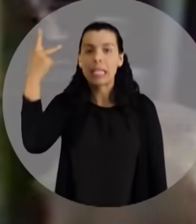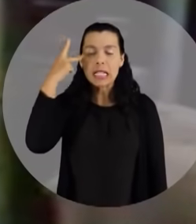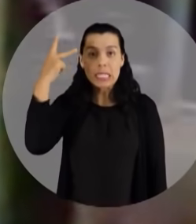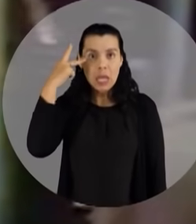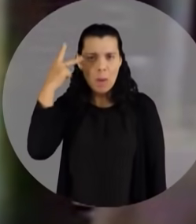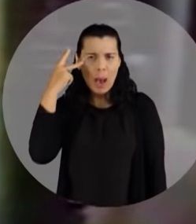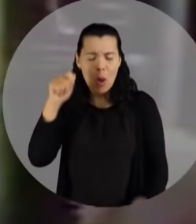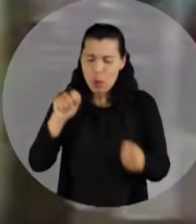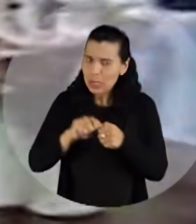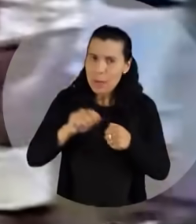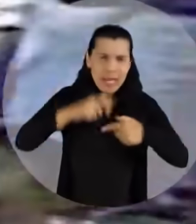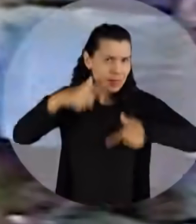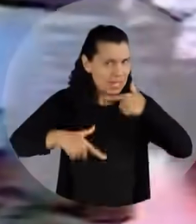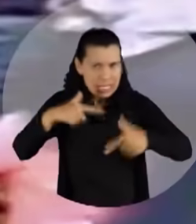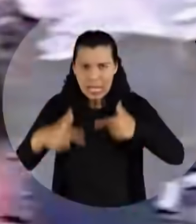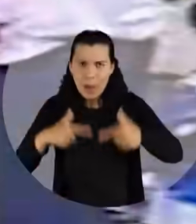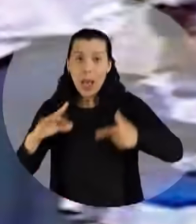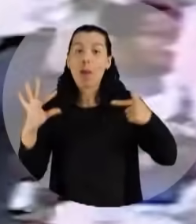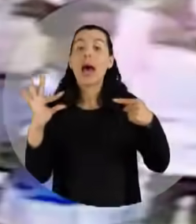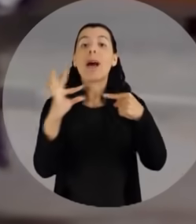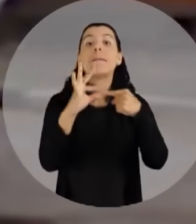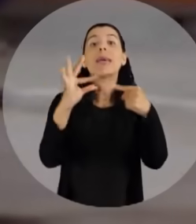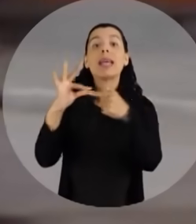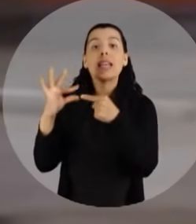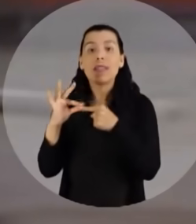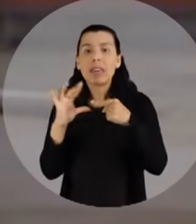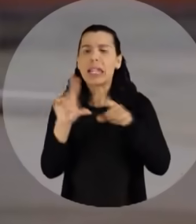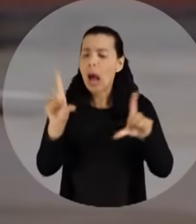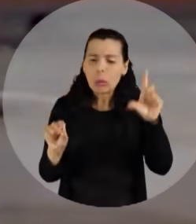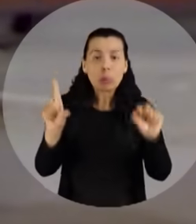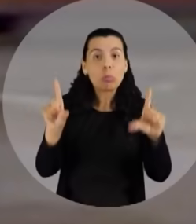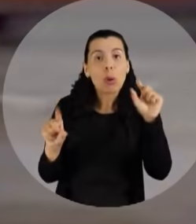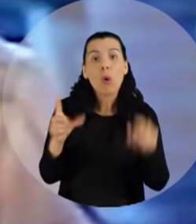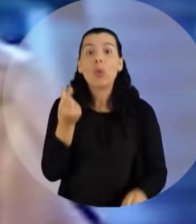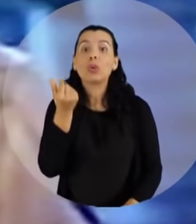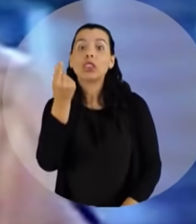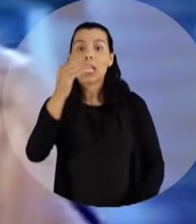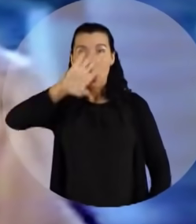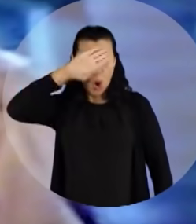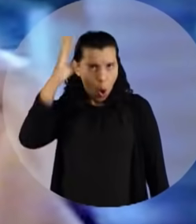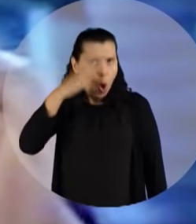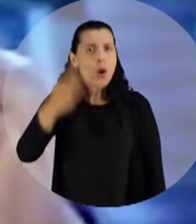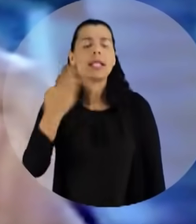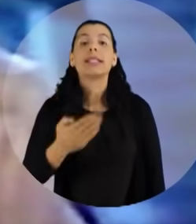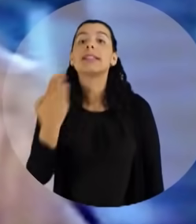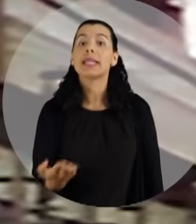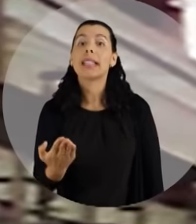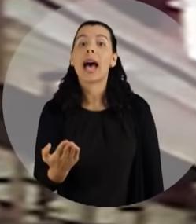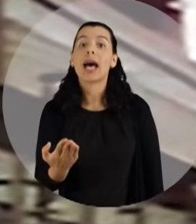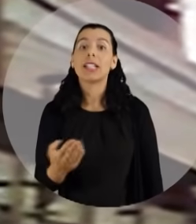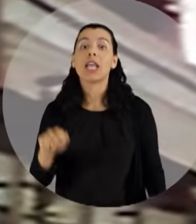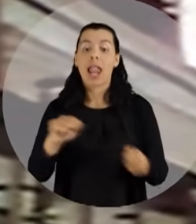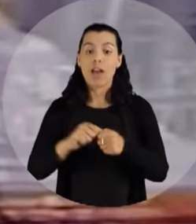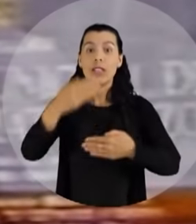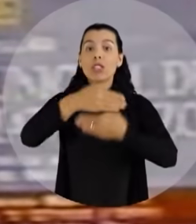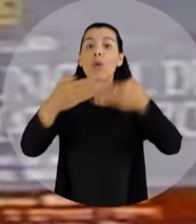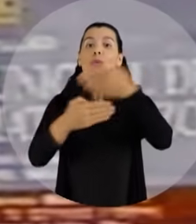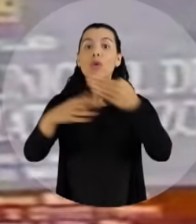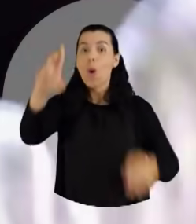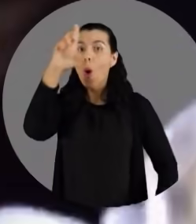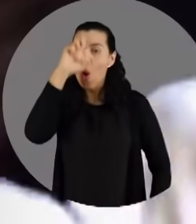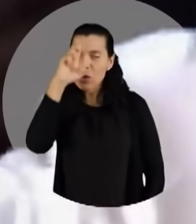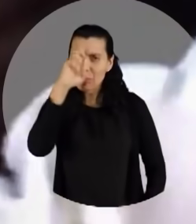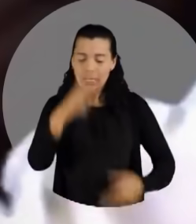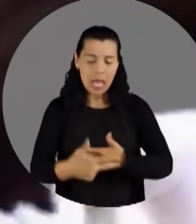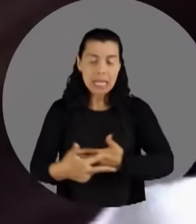mais fez pela população da periferia. Com pouco dinheiro, muita honestidade e competência, ela construiu 6